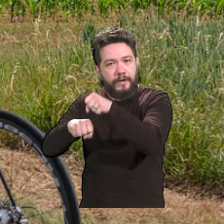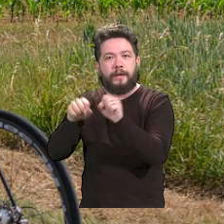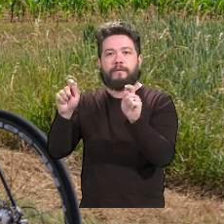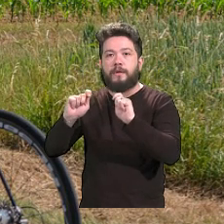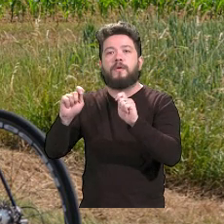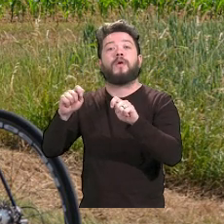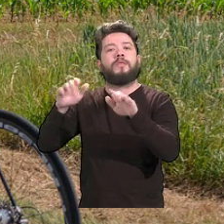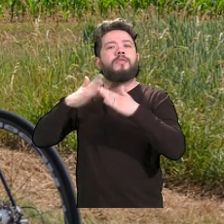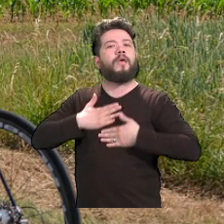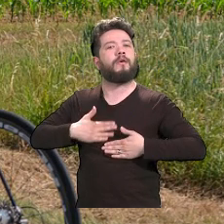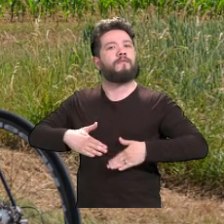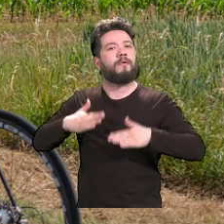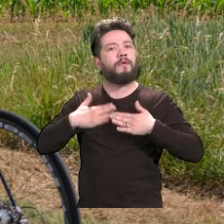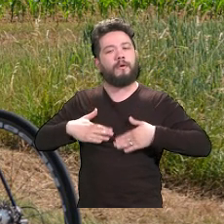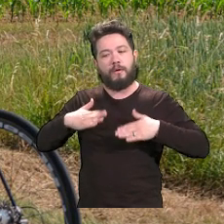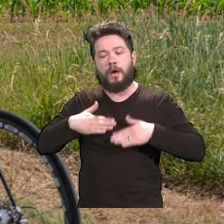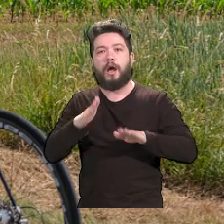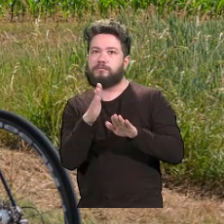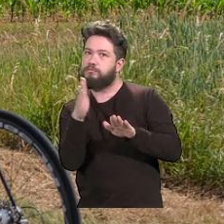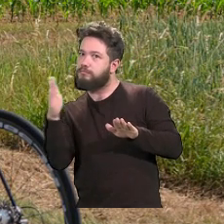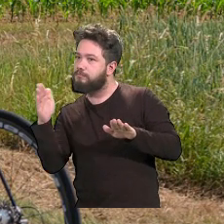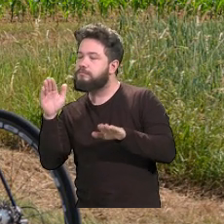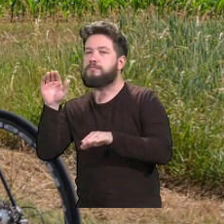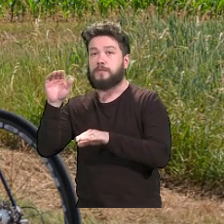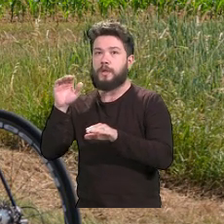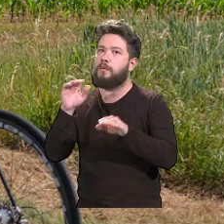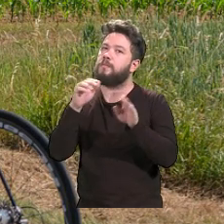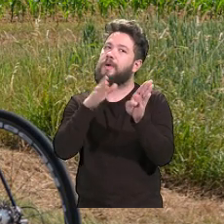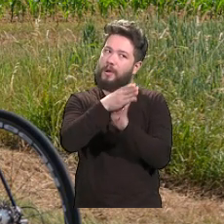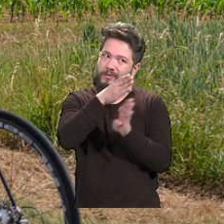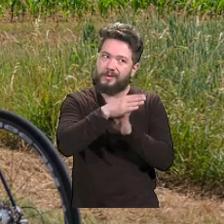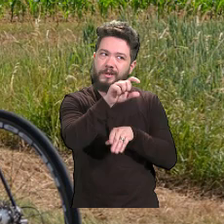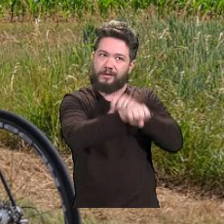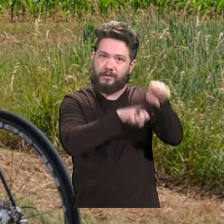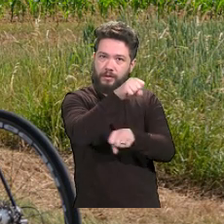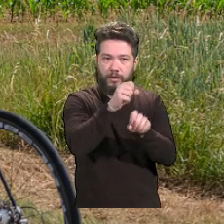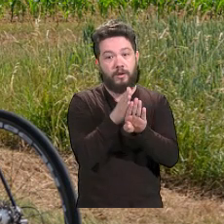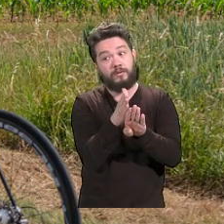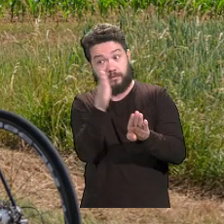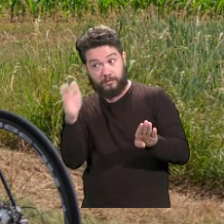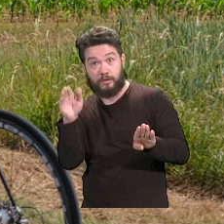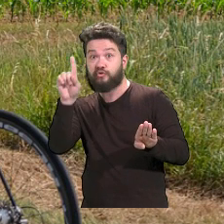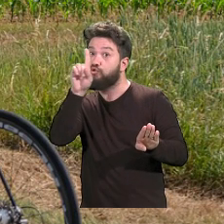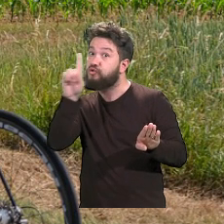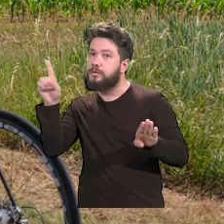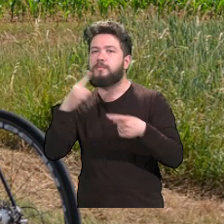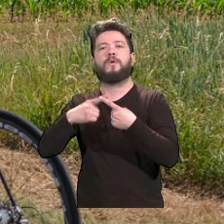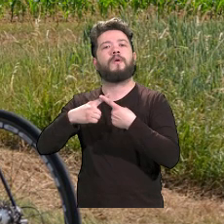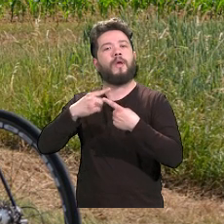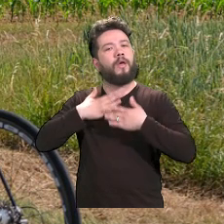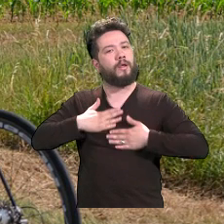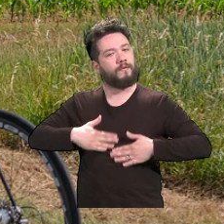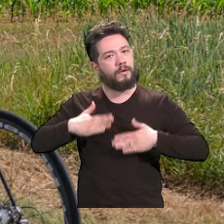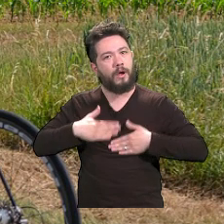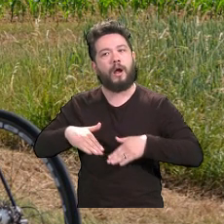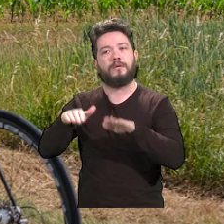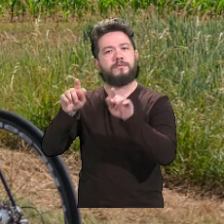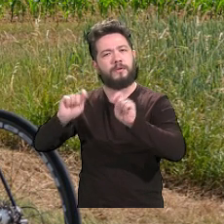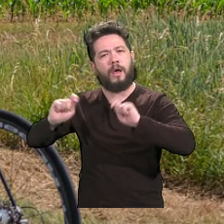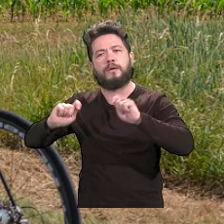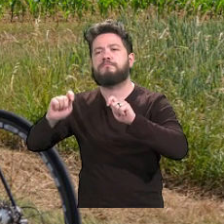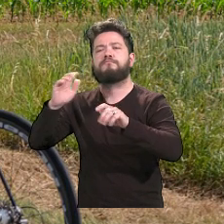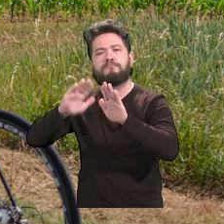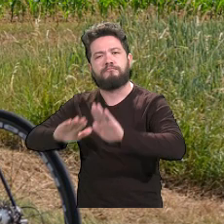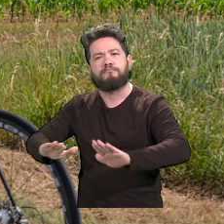lentos, os que transitam em velocidades menores. Pensando assim, é aconselhável que o ciclista utilize o